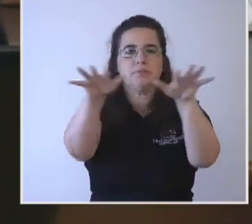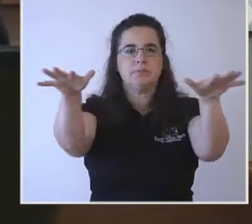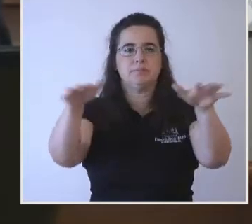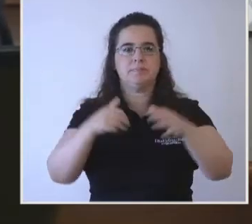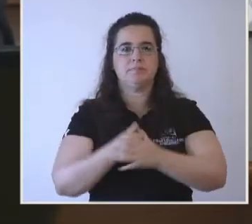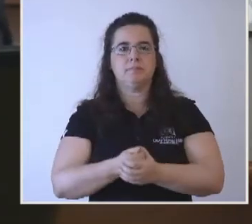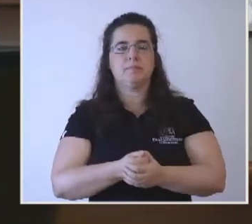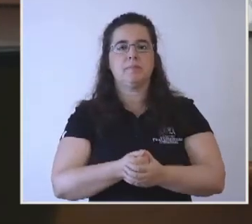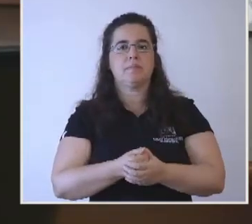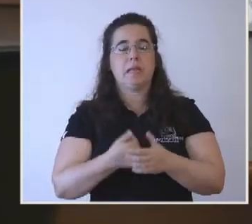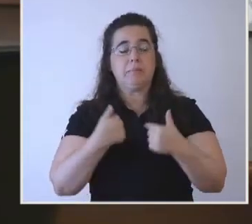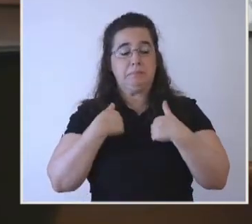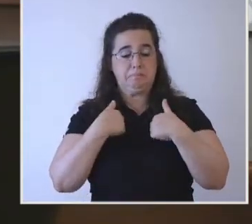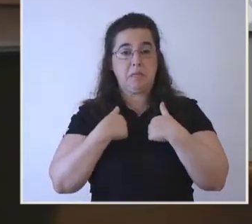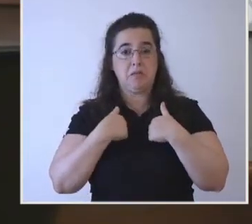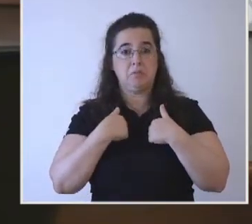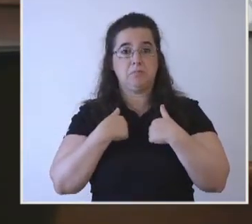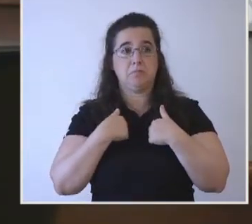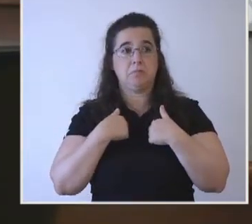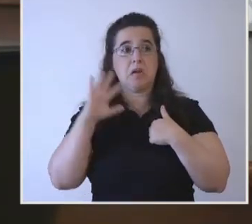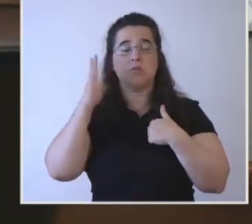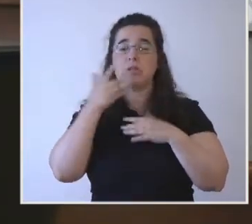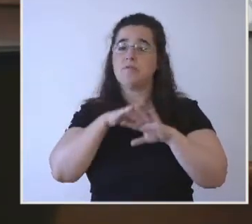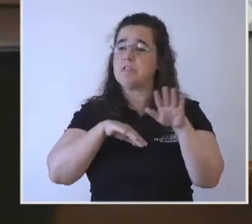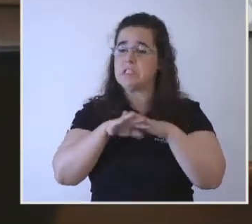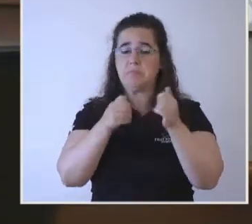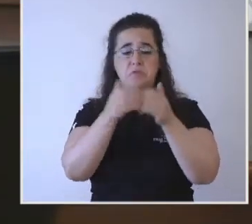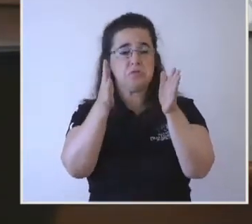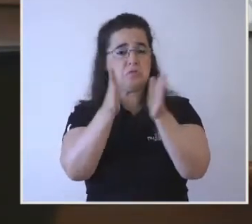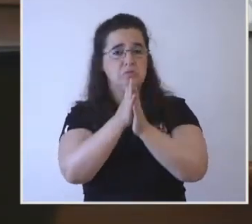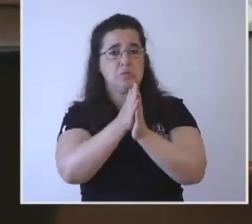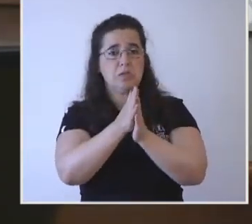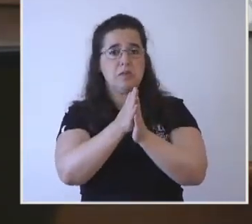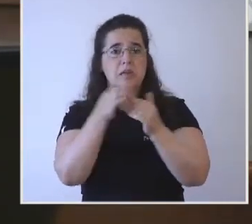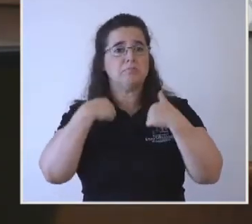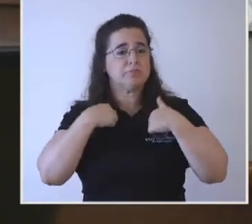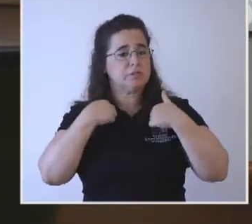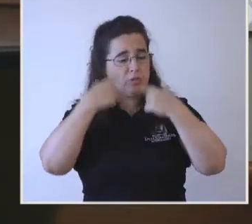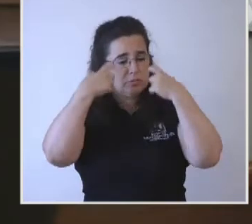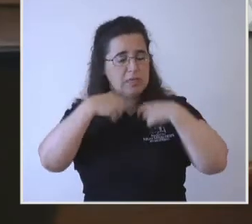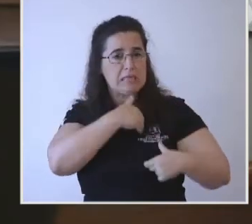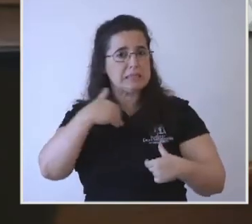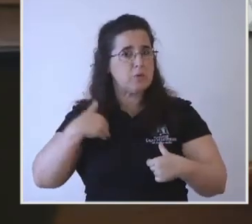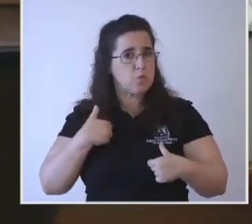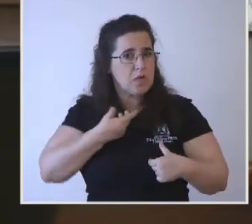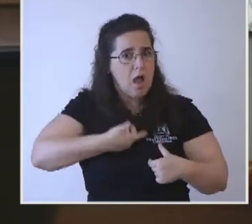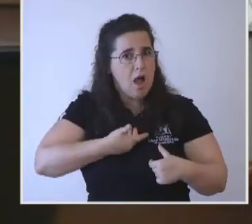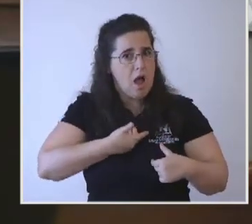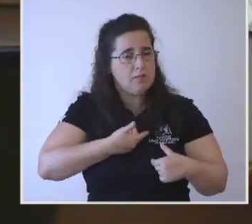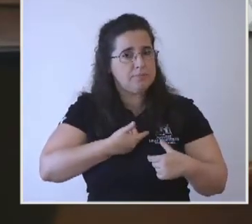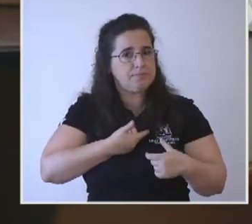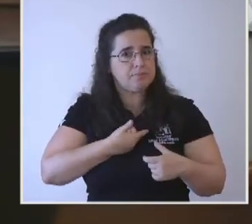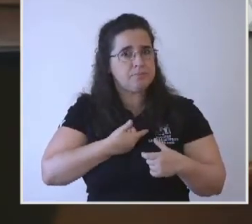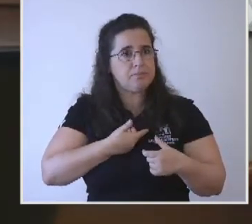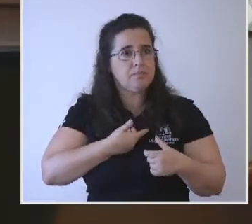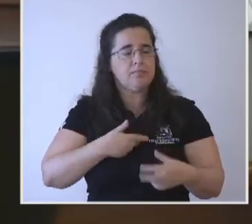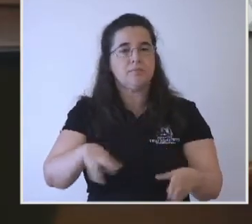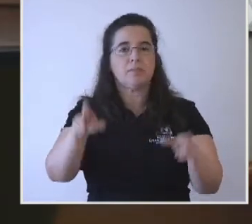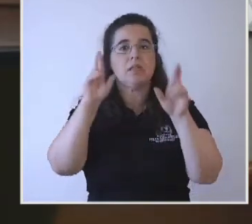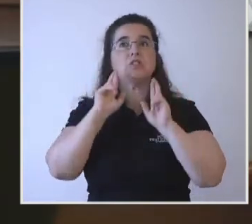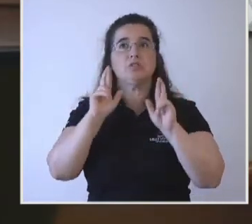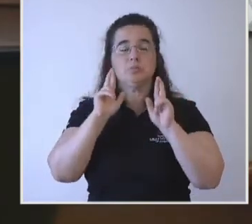E para mim, quando fazemos tudo o que podemos da nossa parte para termos saúde, então podemos esperar que venham